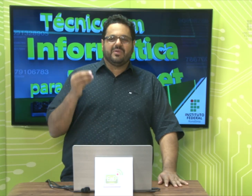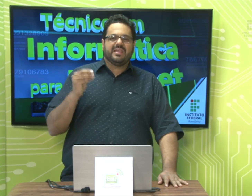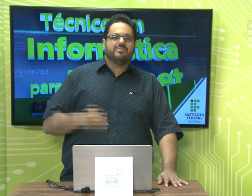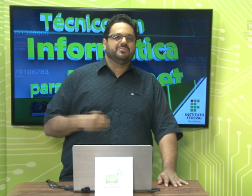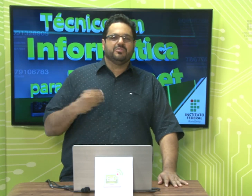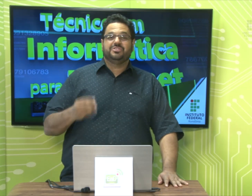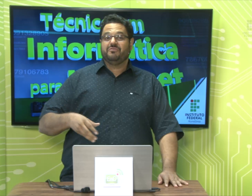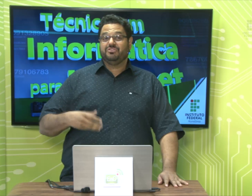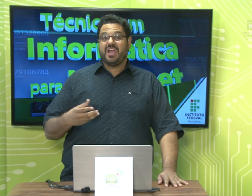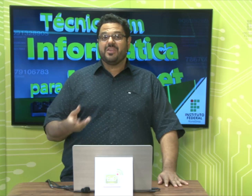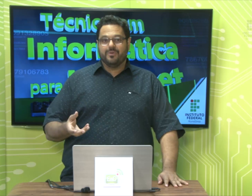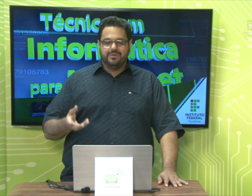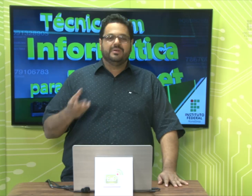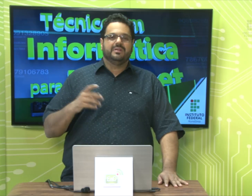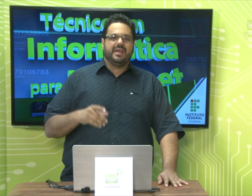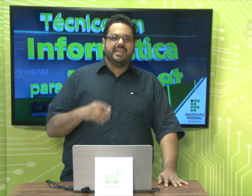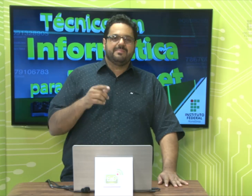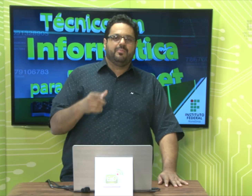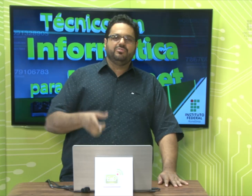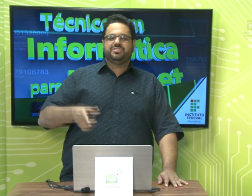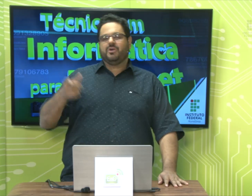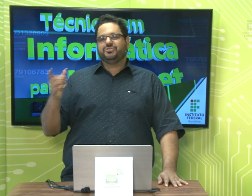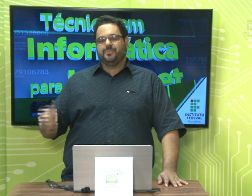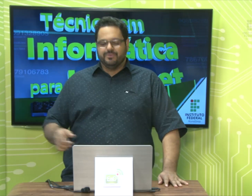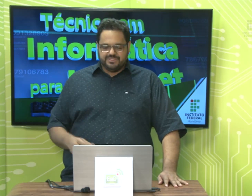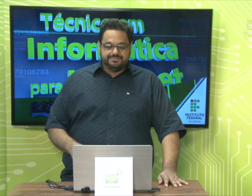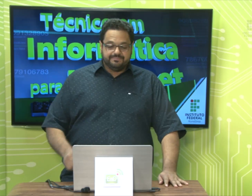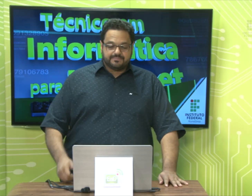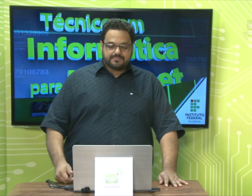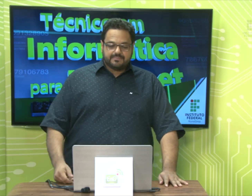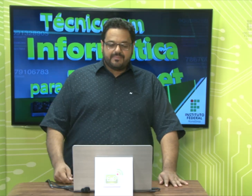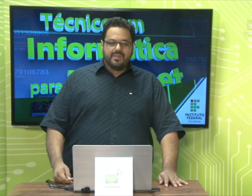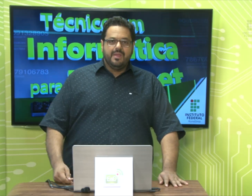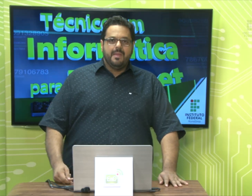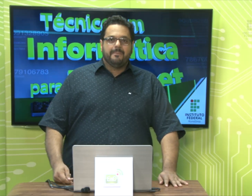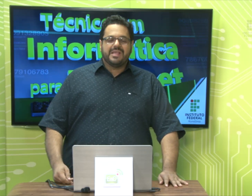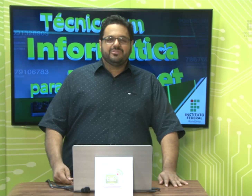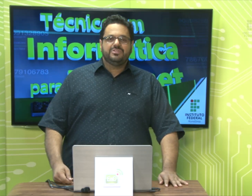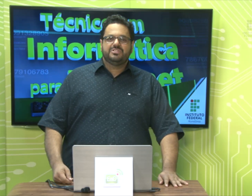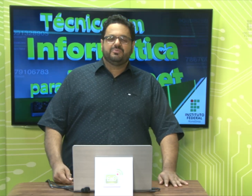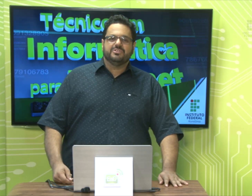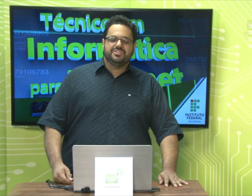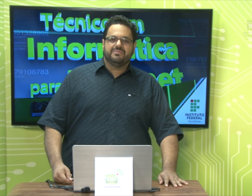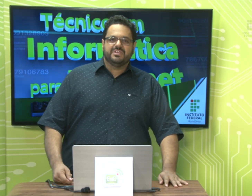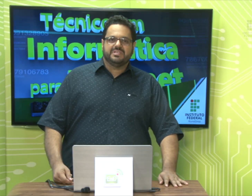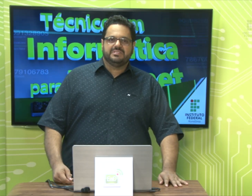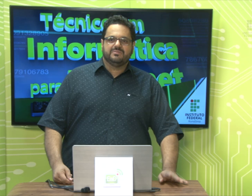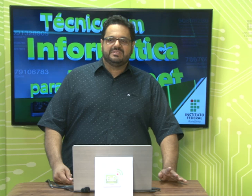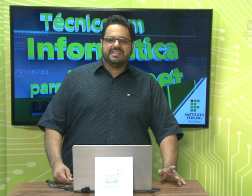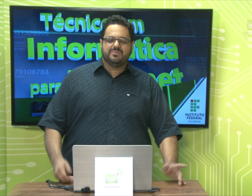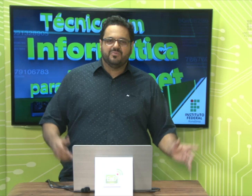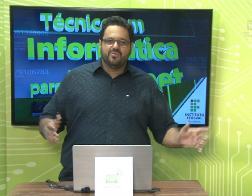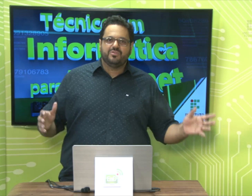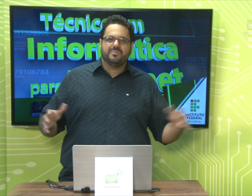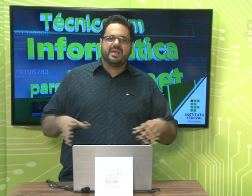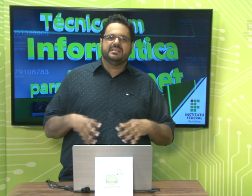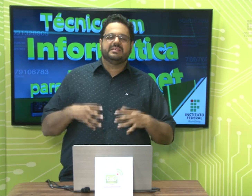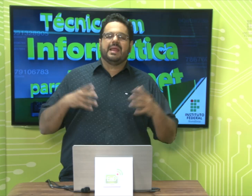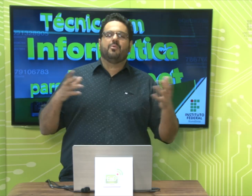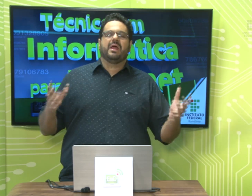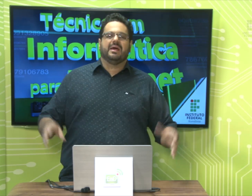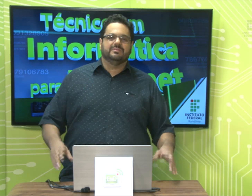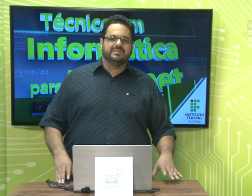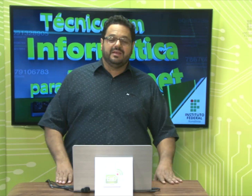né? Então o que é os dispositivos de I/O, né? Input e output. Mas hoje os dispositivos, gente, eles estão sendo muito